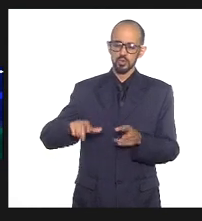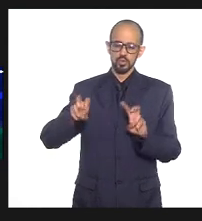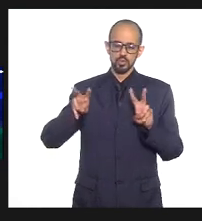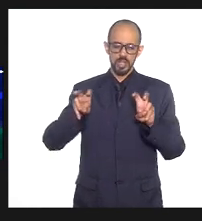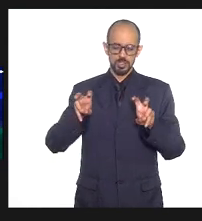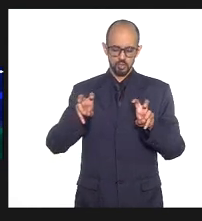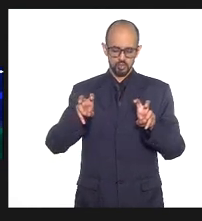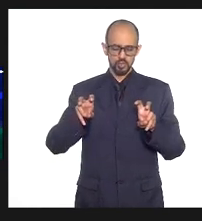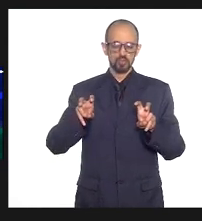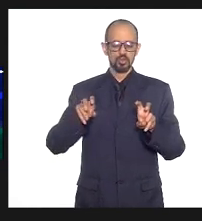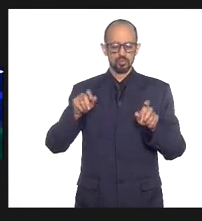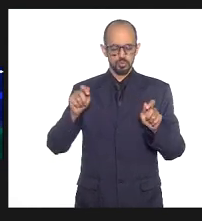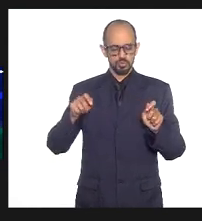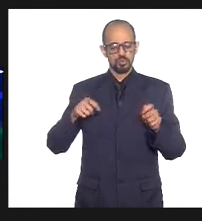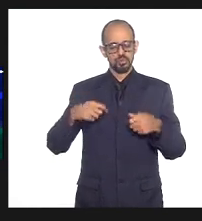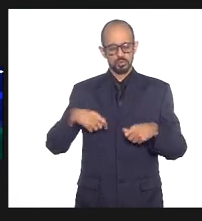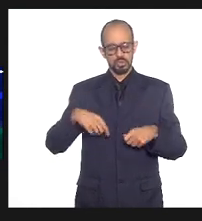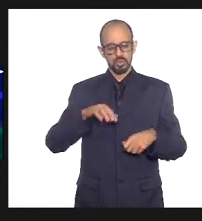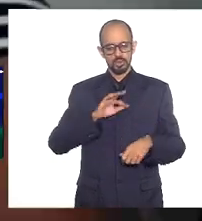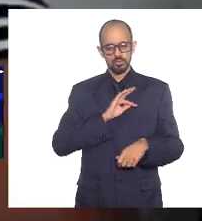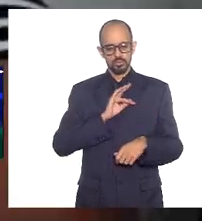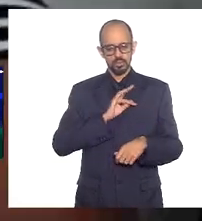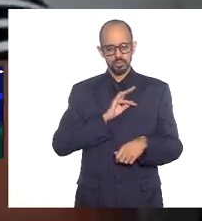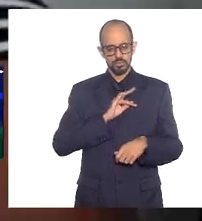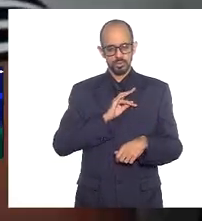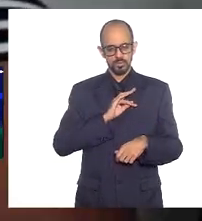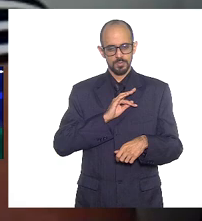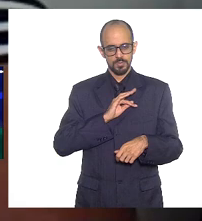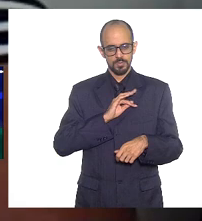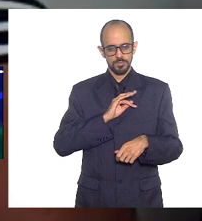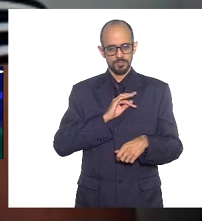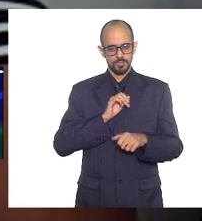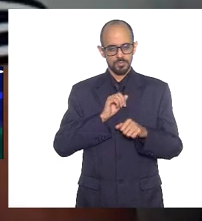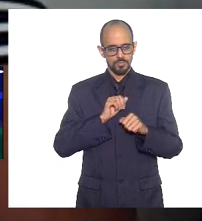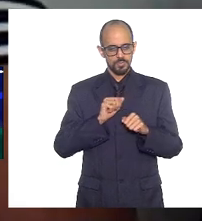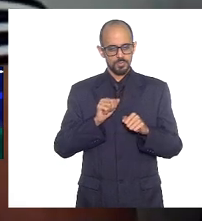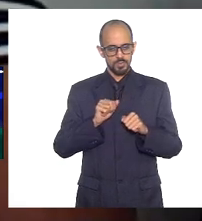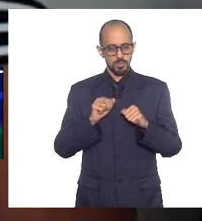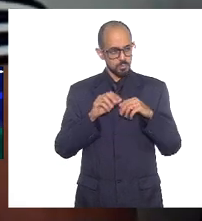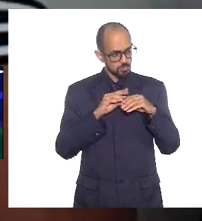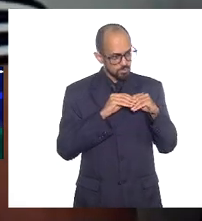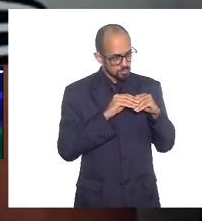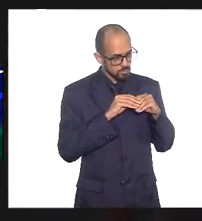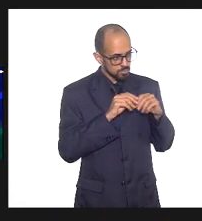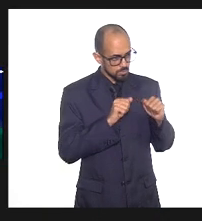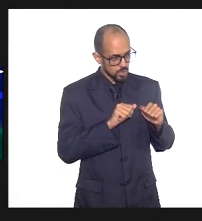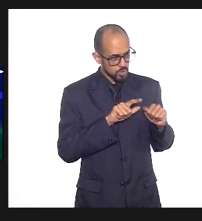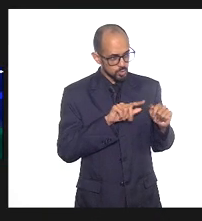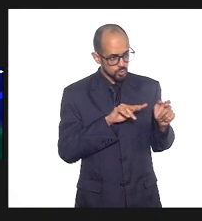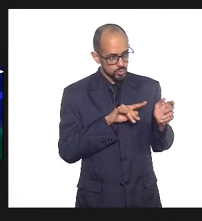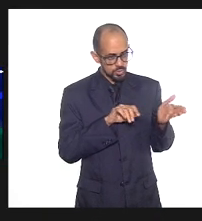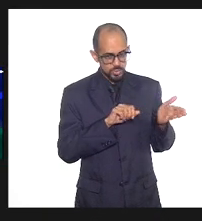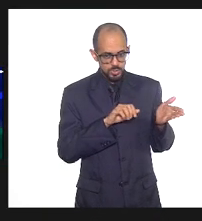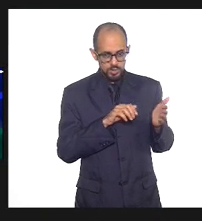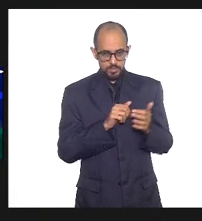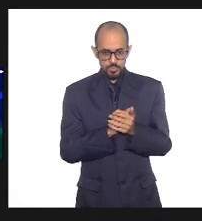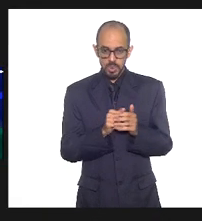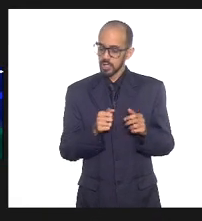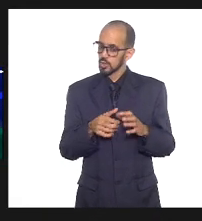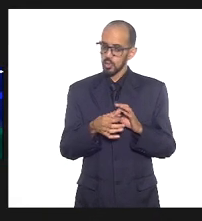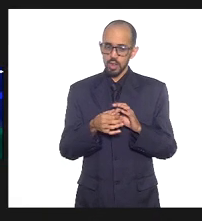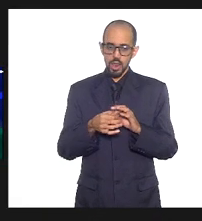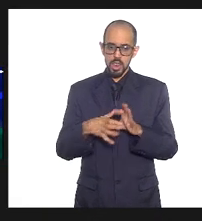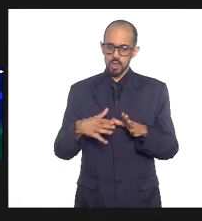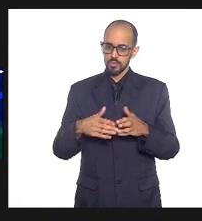Guarda Municipal e à nossa Polícia Militar. E já fica aberta uma parte, deputada Lucinha, e vou deixar aberta com autoria para todos os